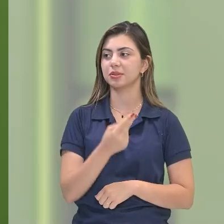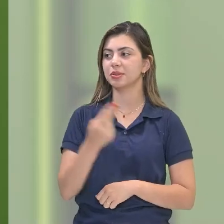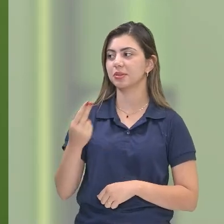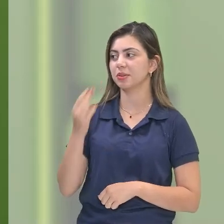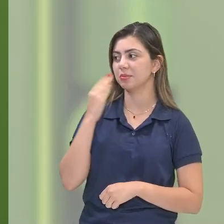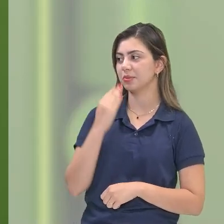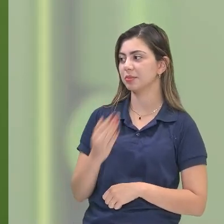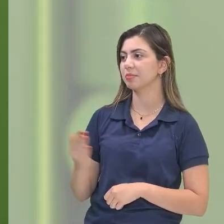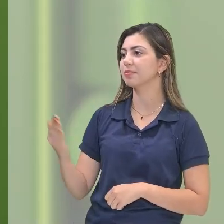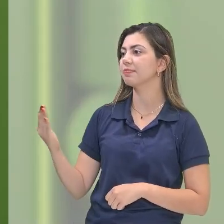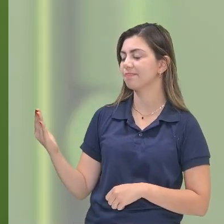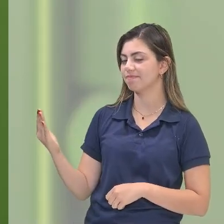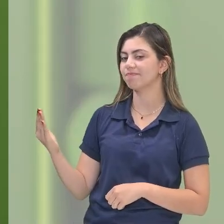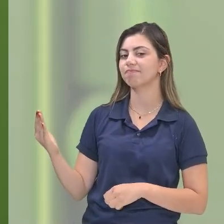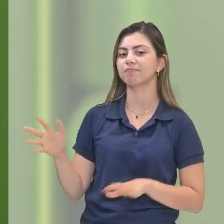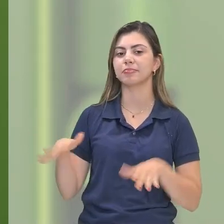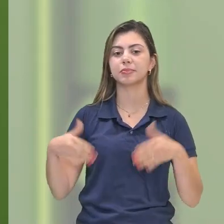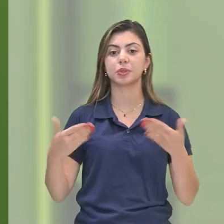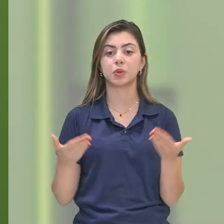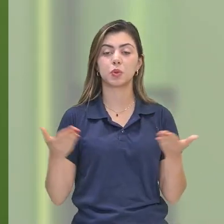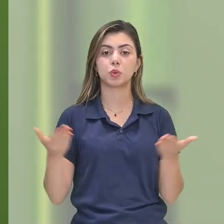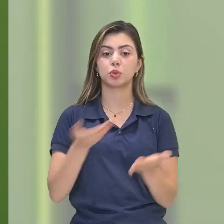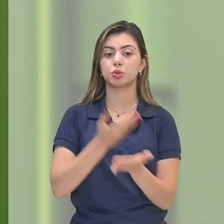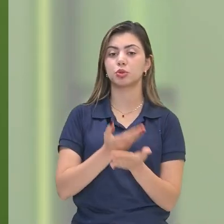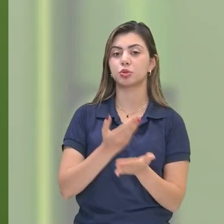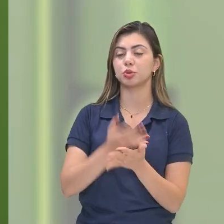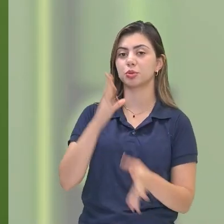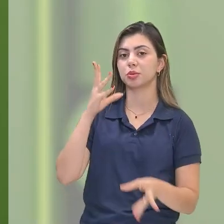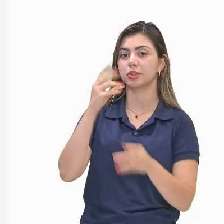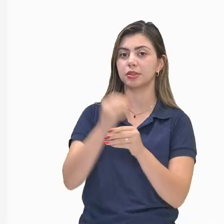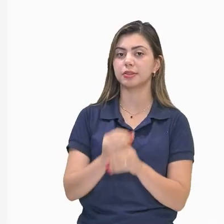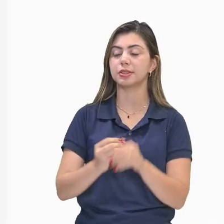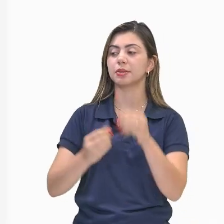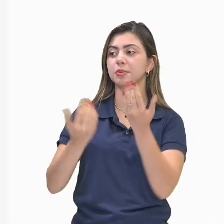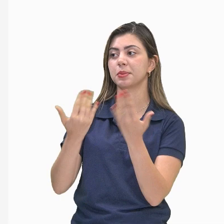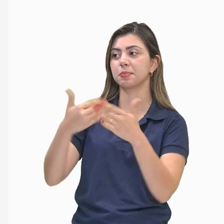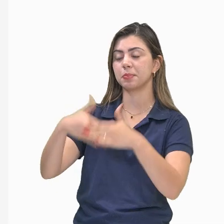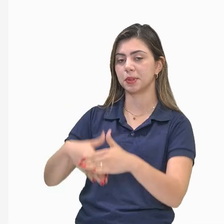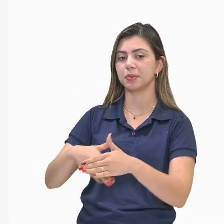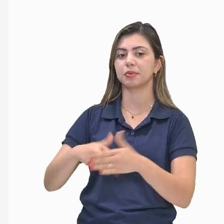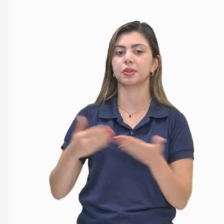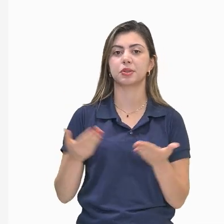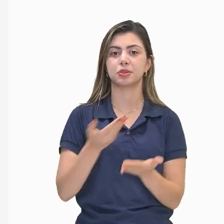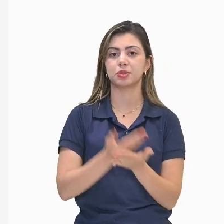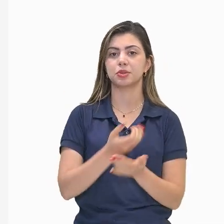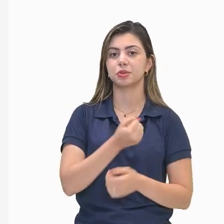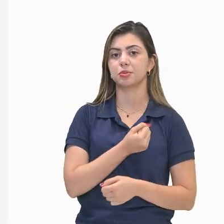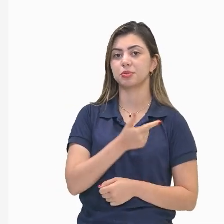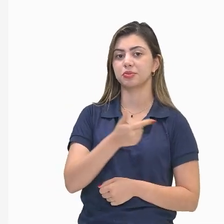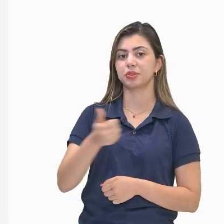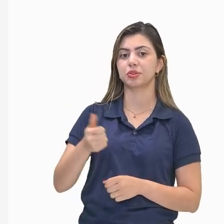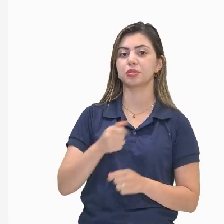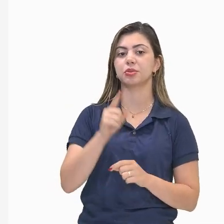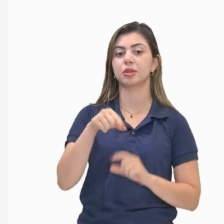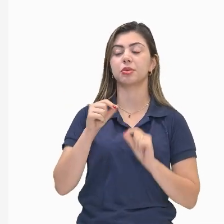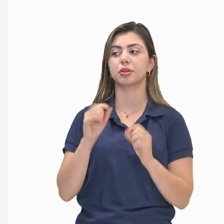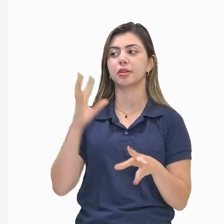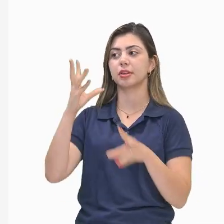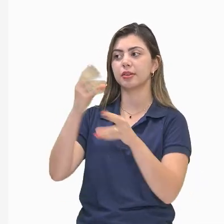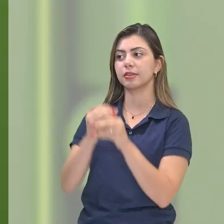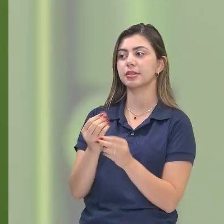teremos a nossa aula de revisão e avaliação. A aula 21 é a aula de revisão